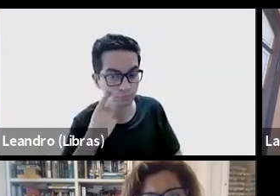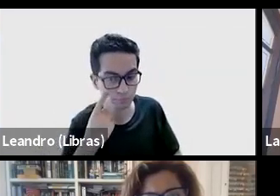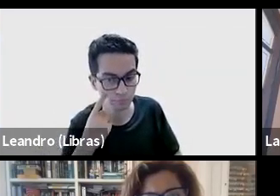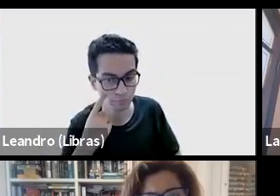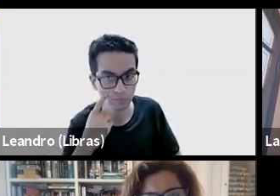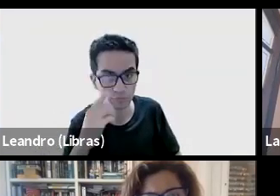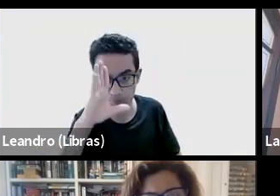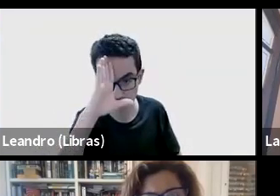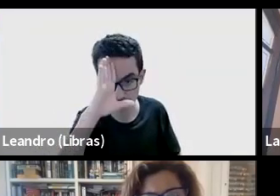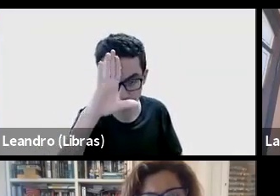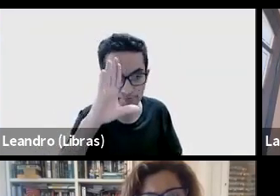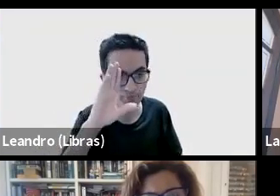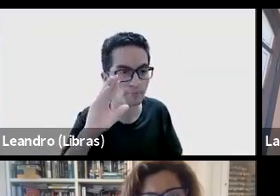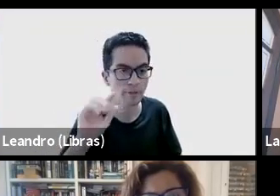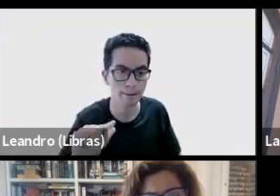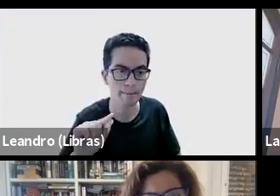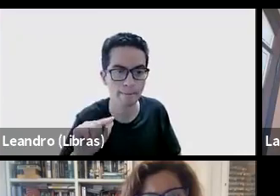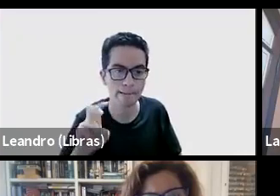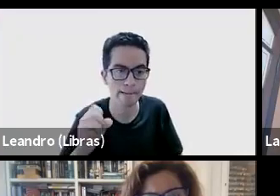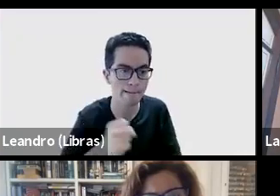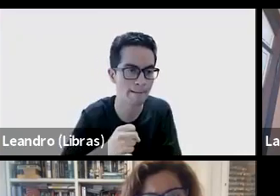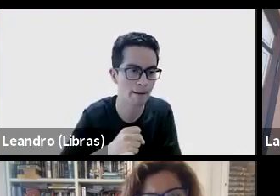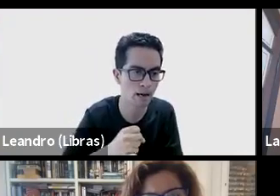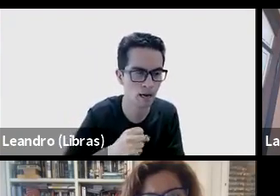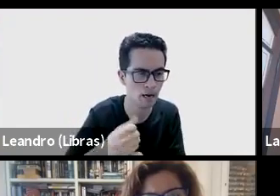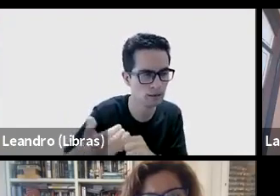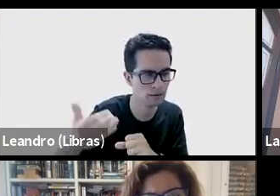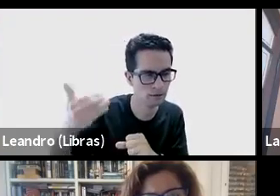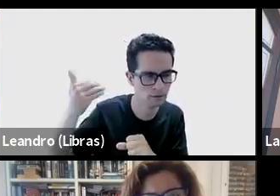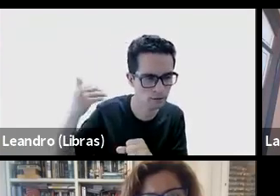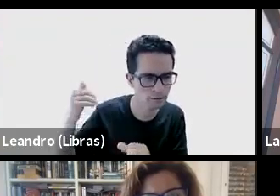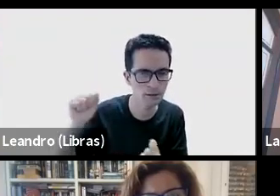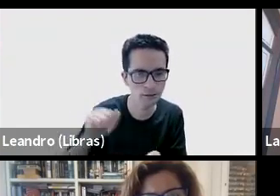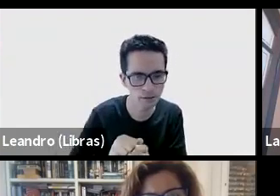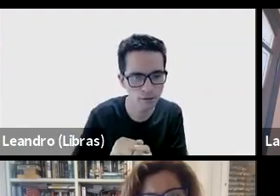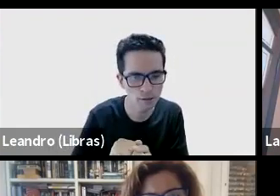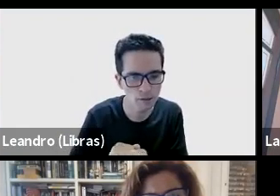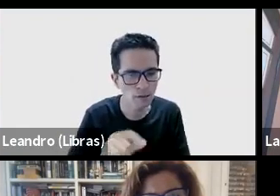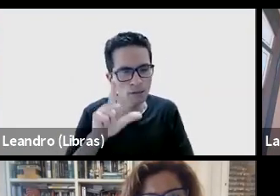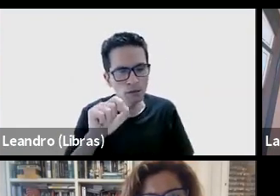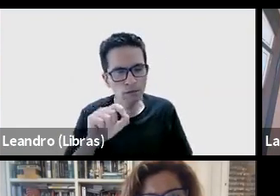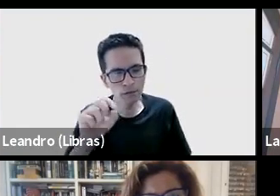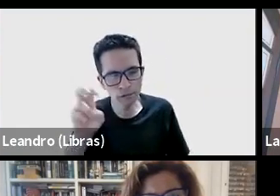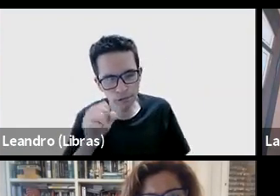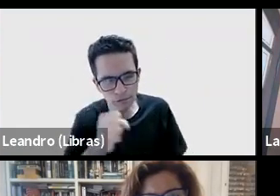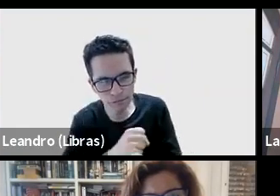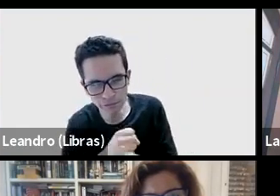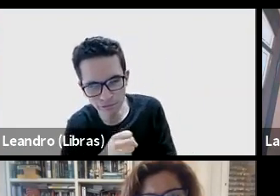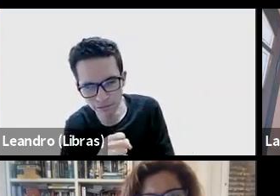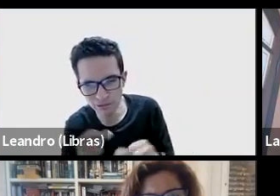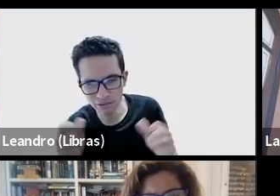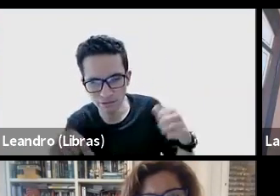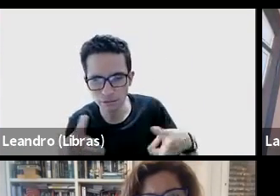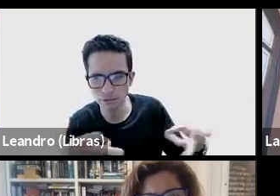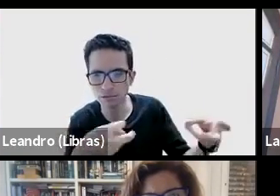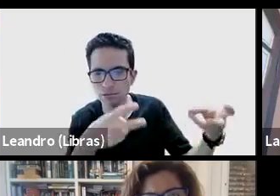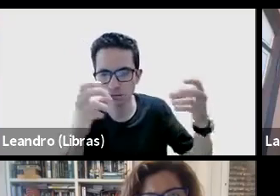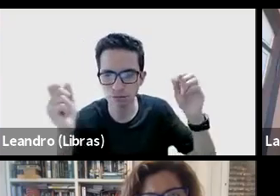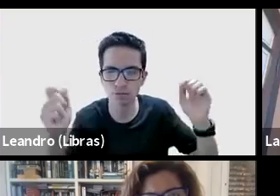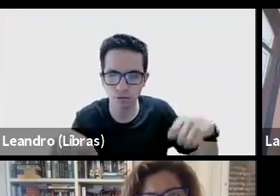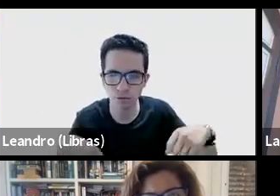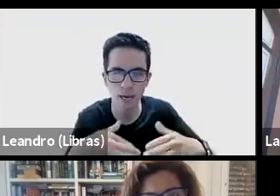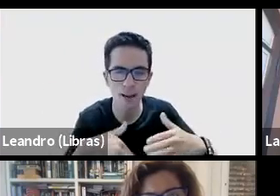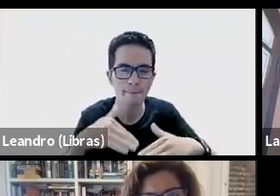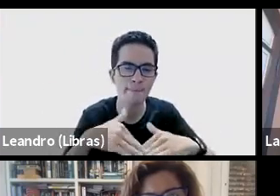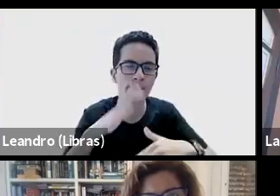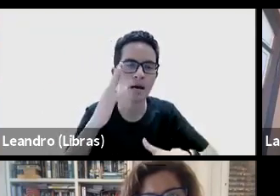últimos, né, eu diria nos últimos 5 anos, né, 10 anos, a gente começou a olhar cada vez mais,